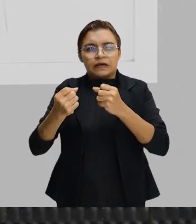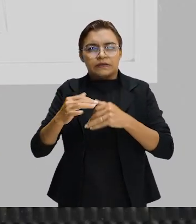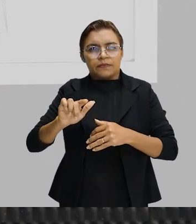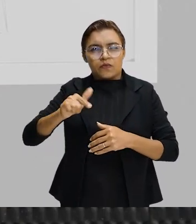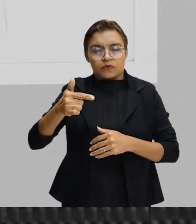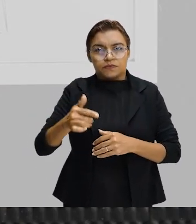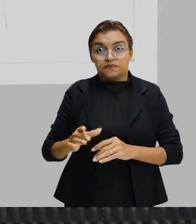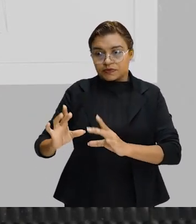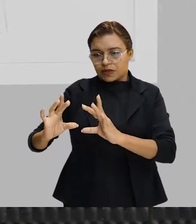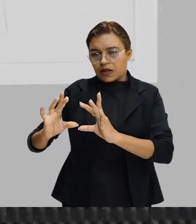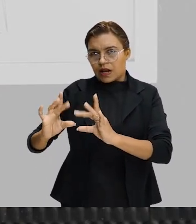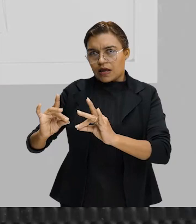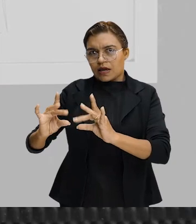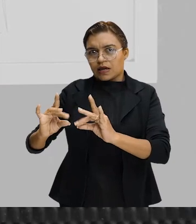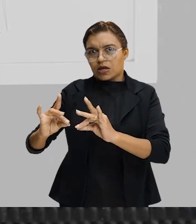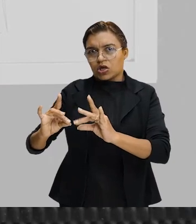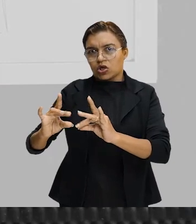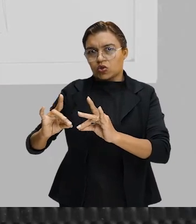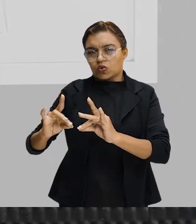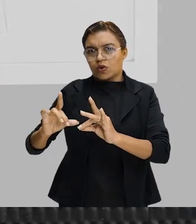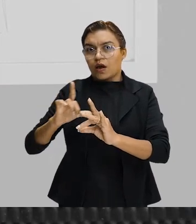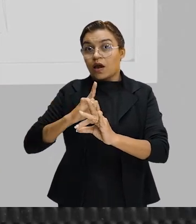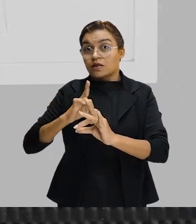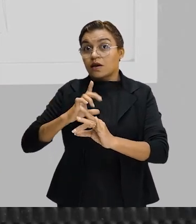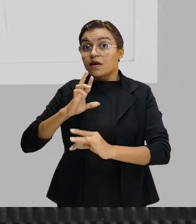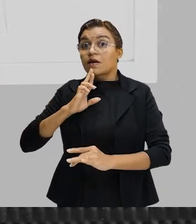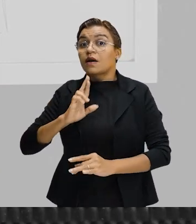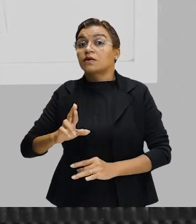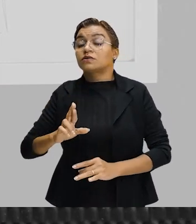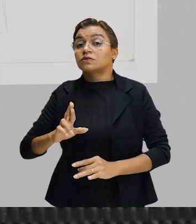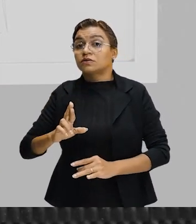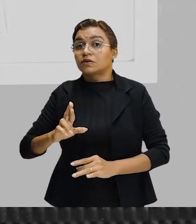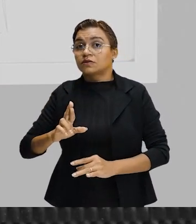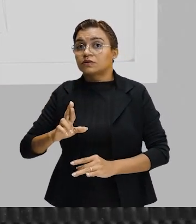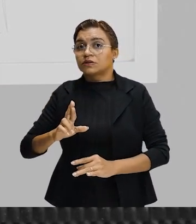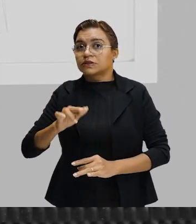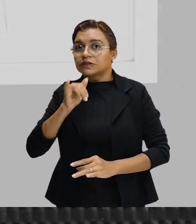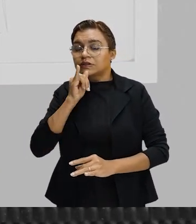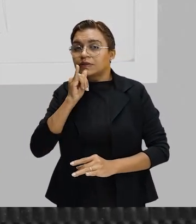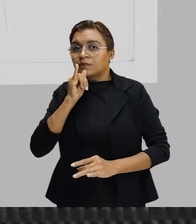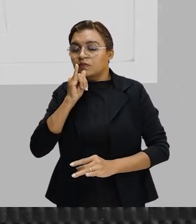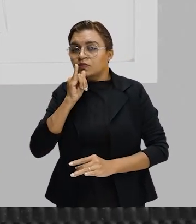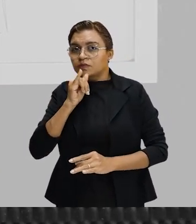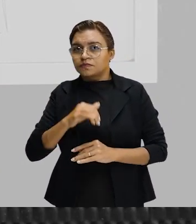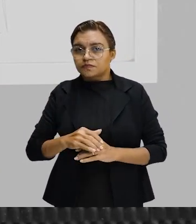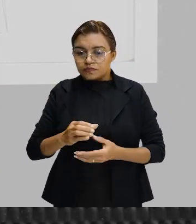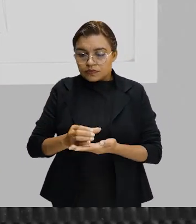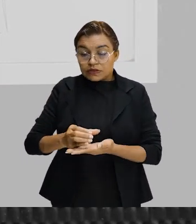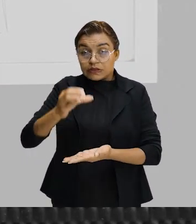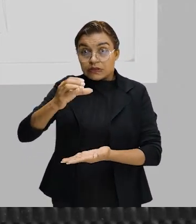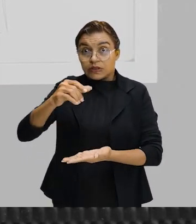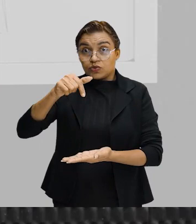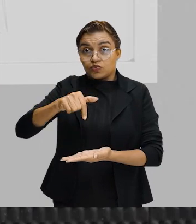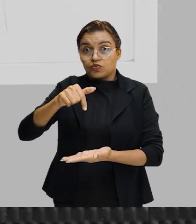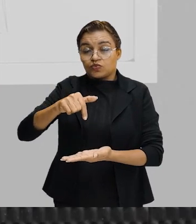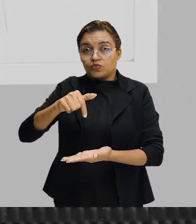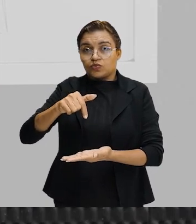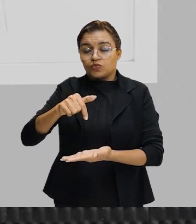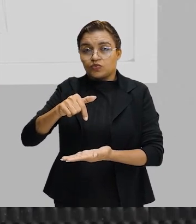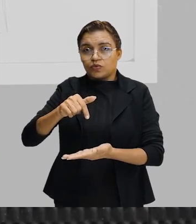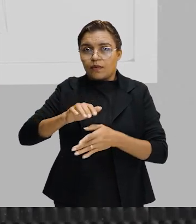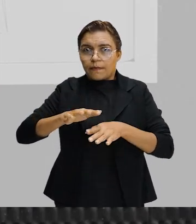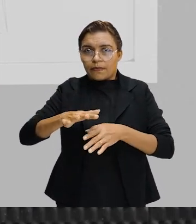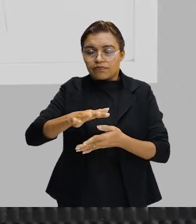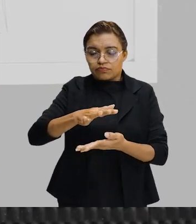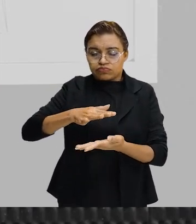ele é o resultado, né, do choque desses fluidos nas paredes do recipiente. Tá, ok? Então esses fluidos eles batem na